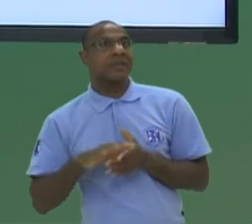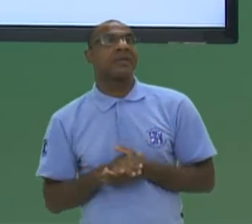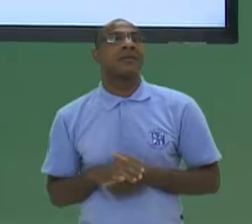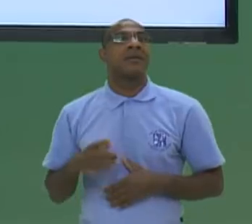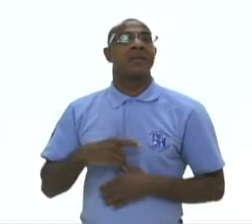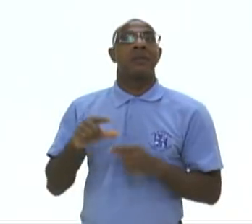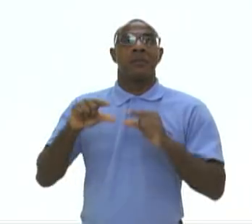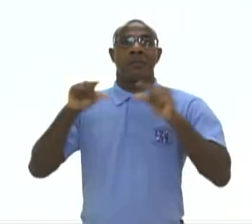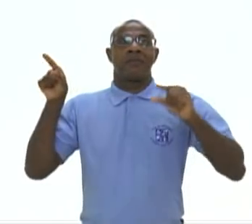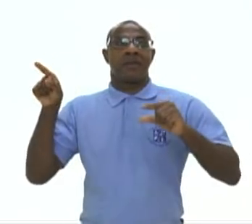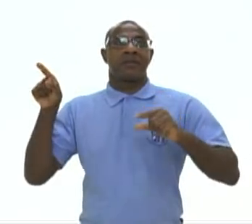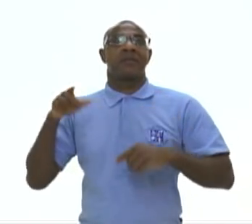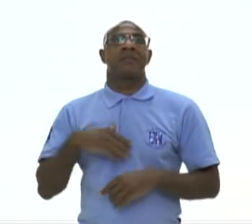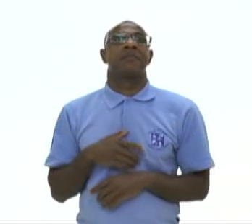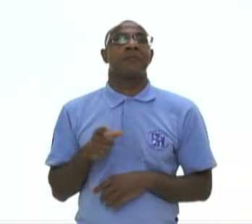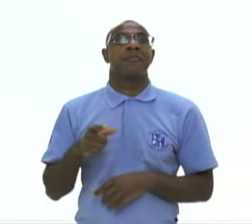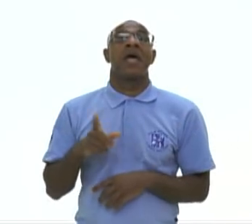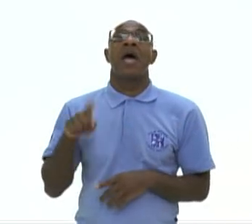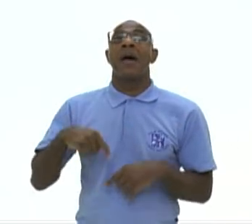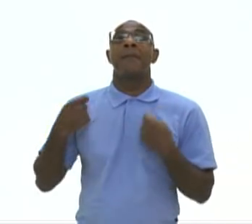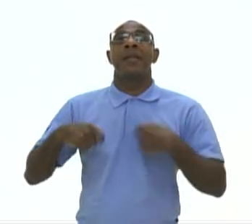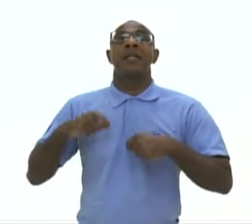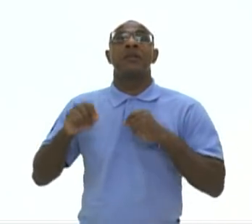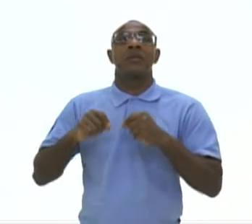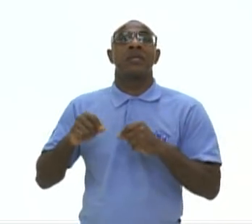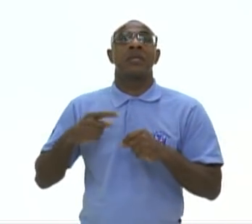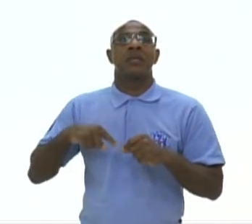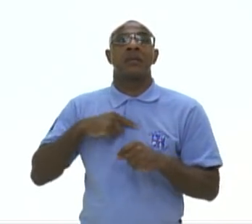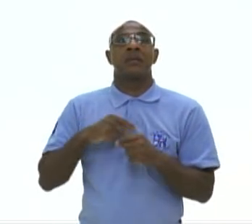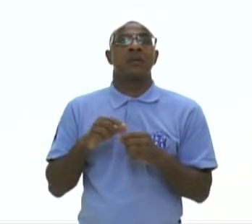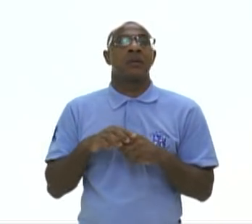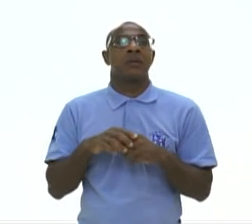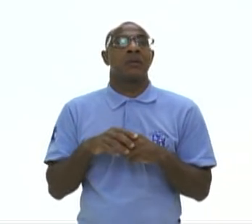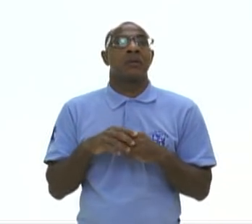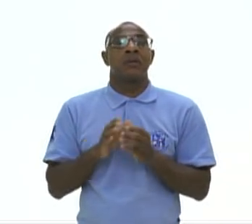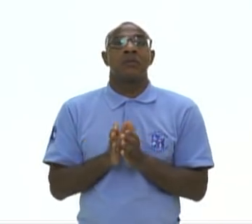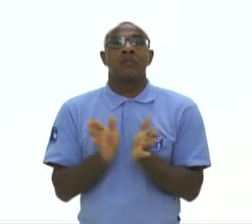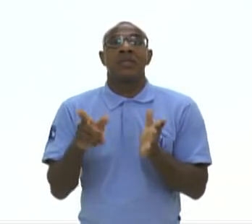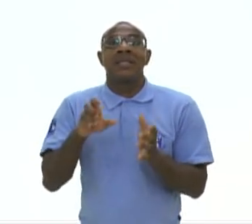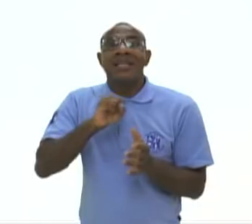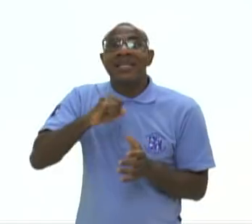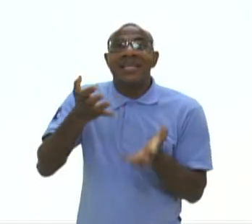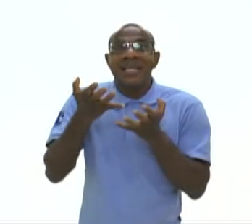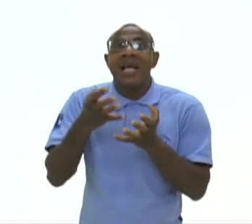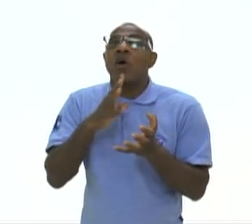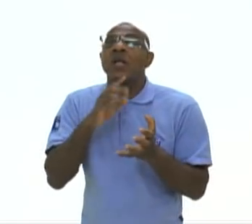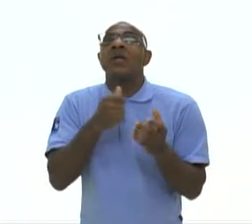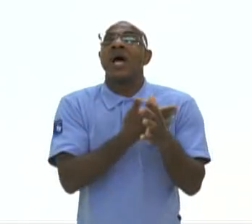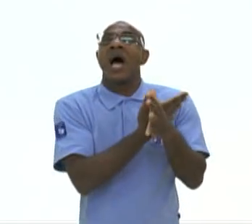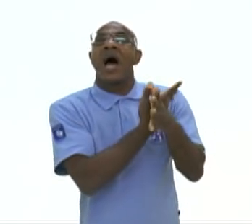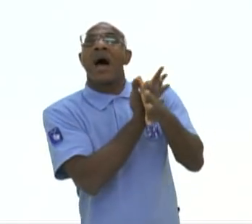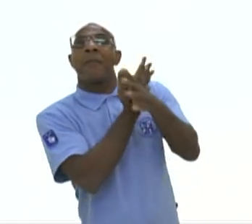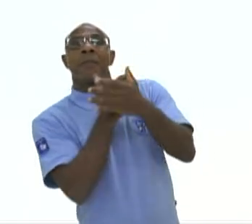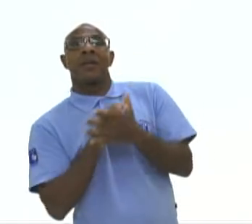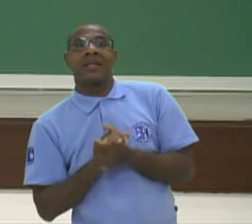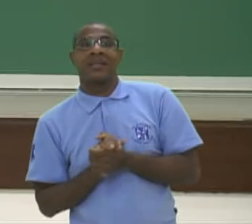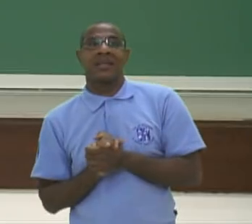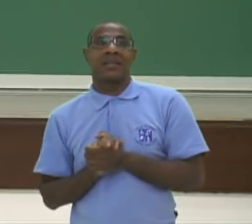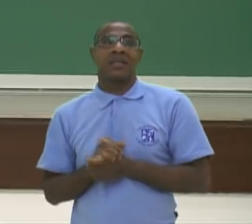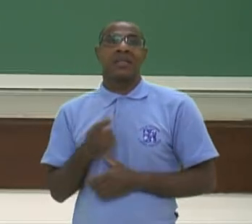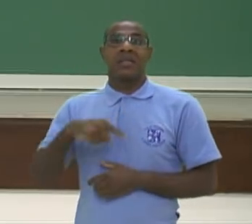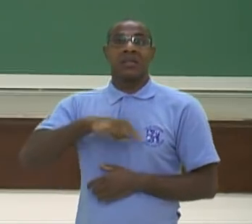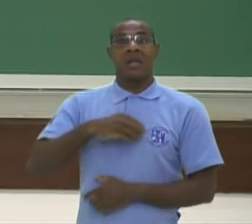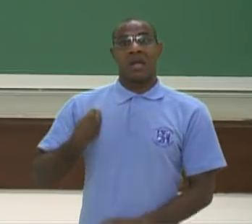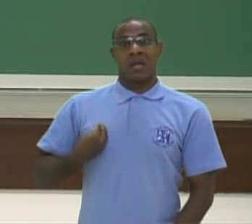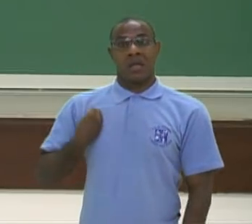diz o seguinte: é preciso que eu suporte 2 ou 3 larvas se quiser conhecer as borboletas. Então, durante a nossa